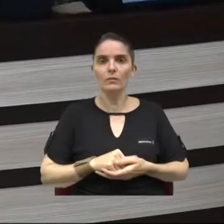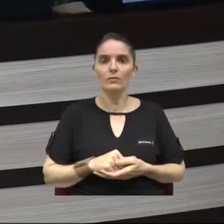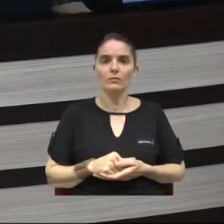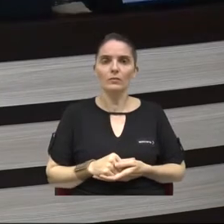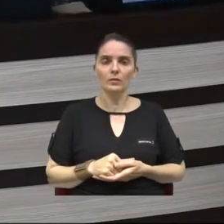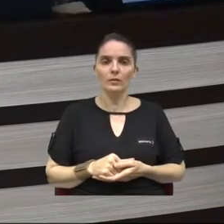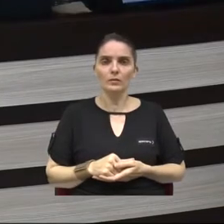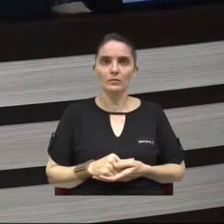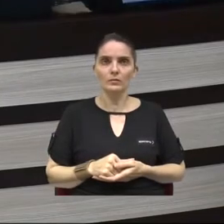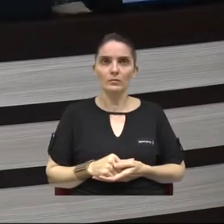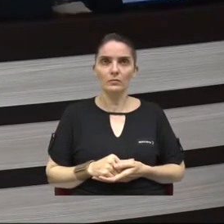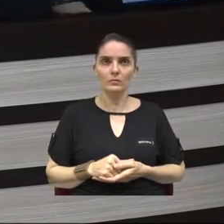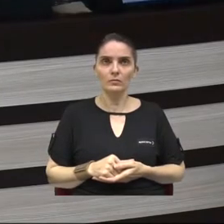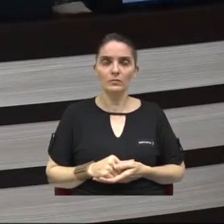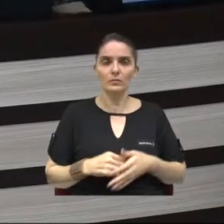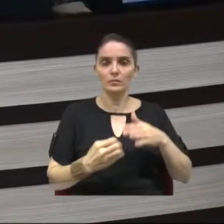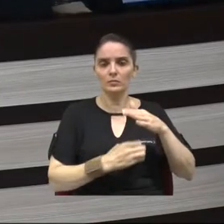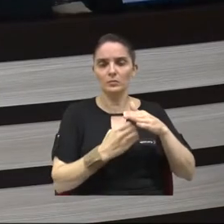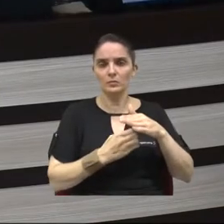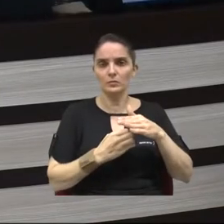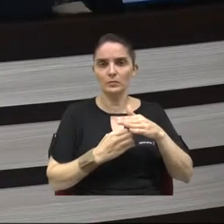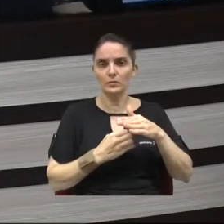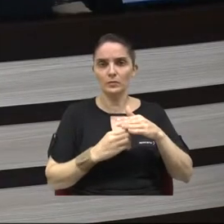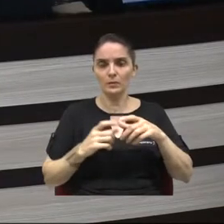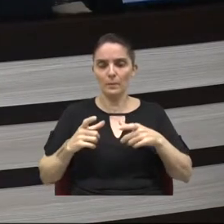Mundo. É o Jaguari.